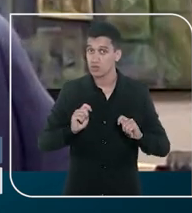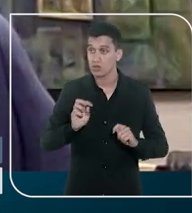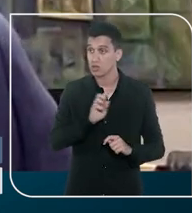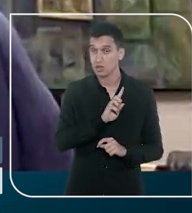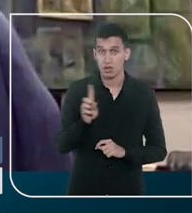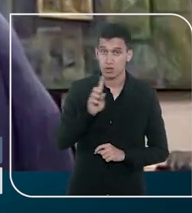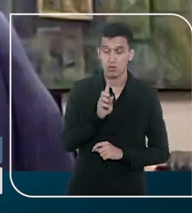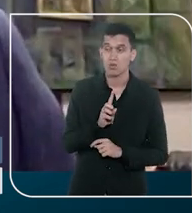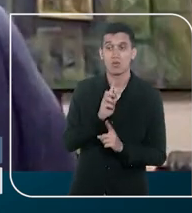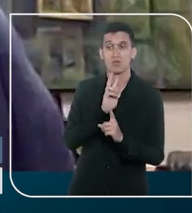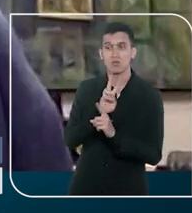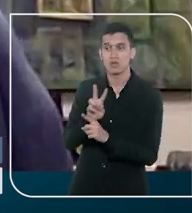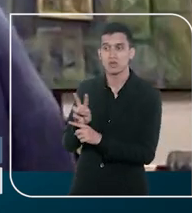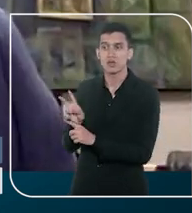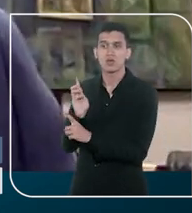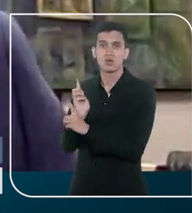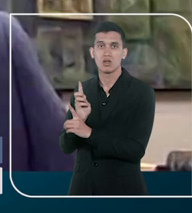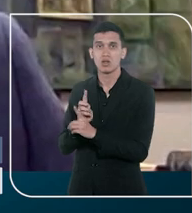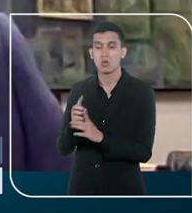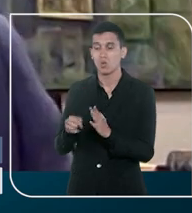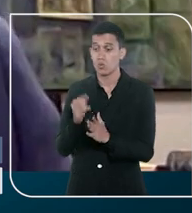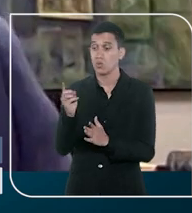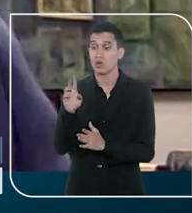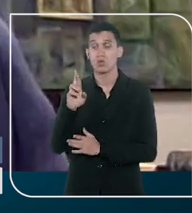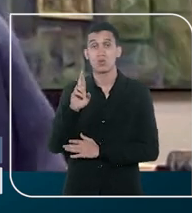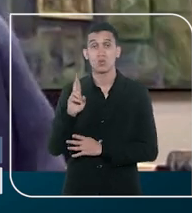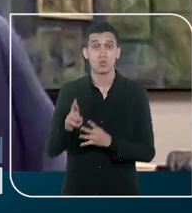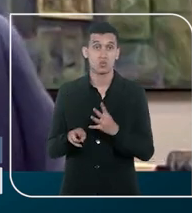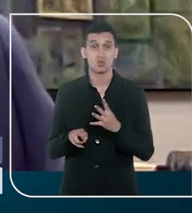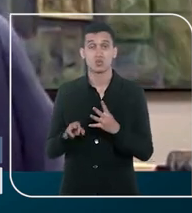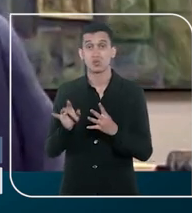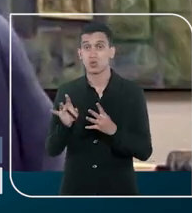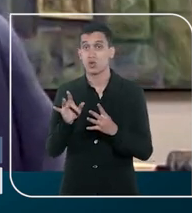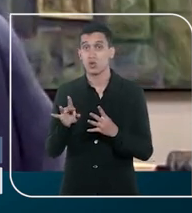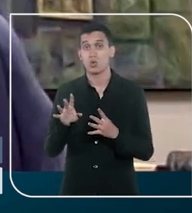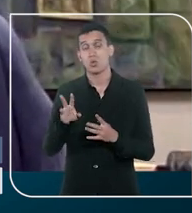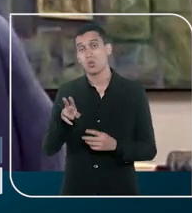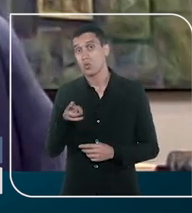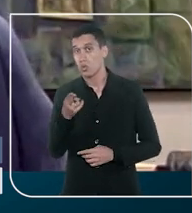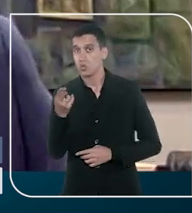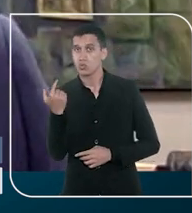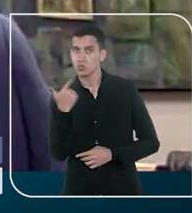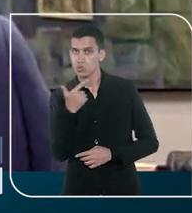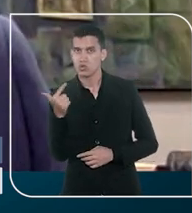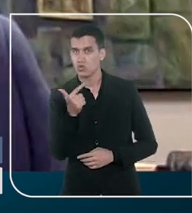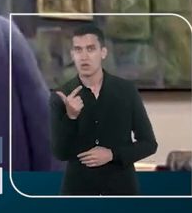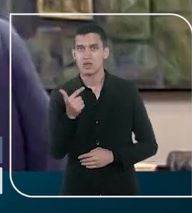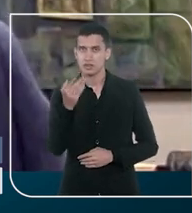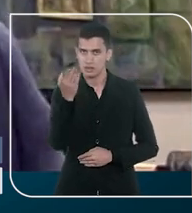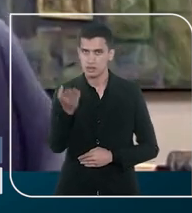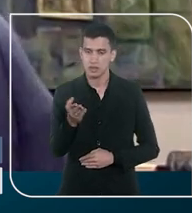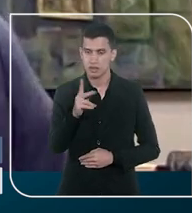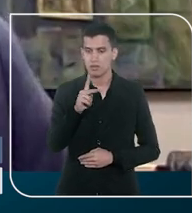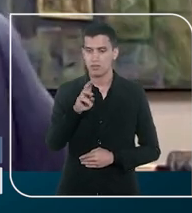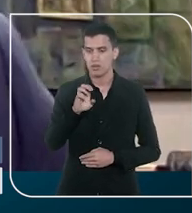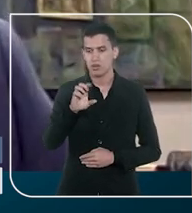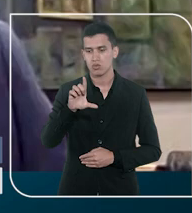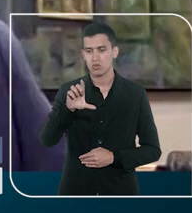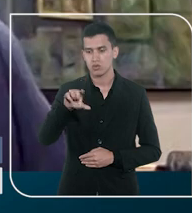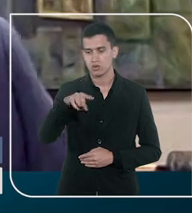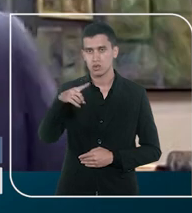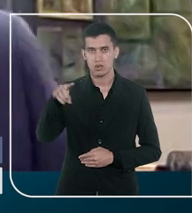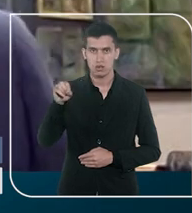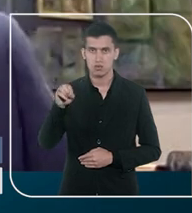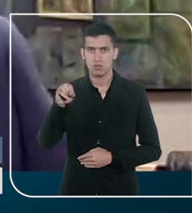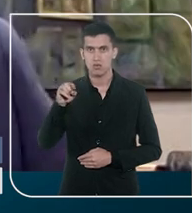observar a unirrecorribilidade, ou se não existisse, por exemplo, a preclusão consumativa, que o ato de recorrer fecha aquele